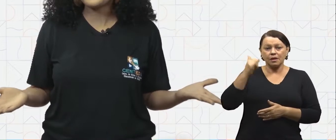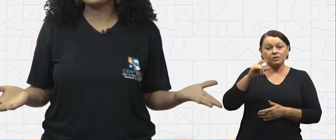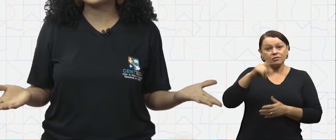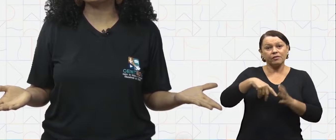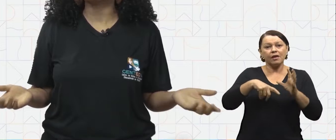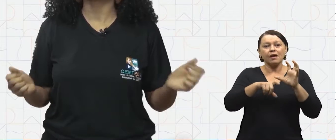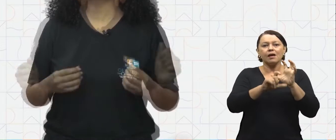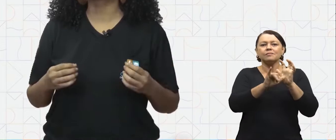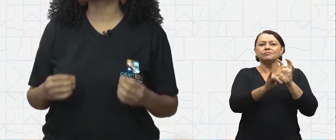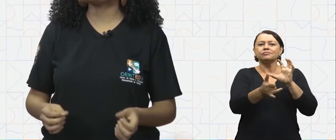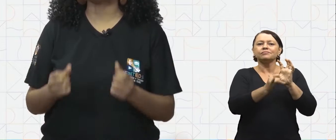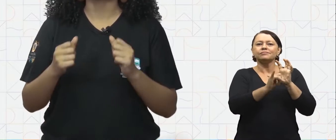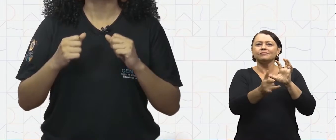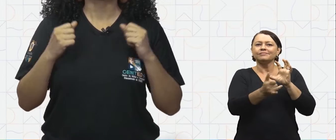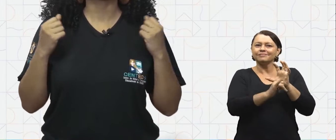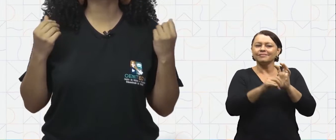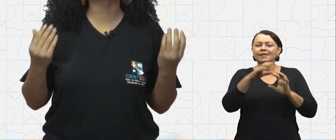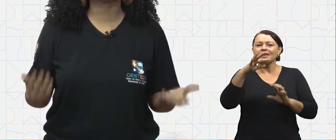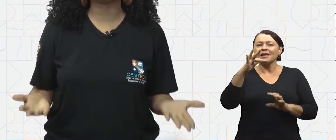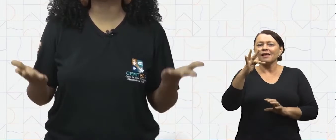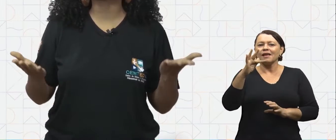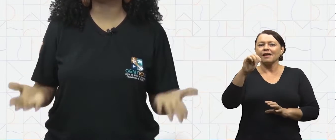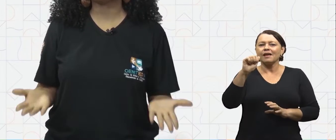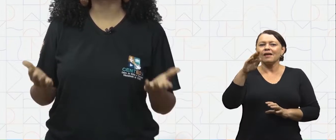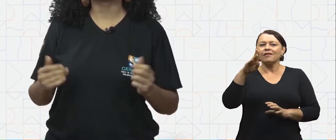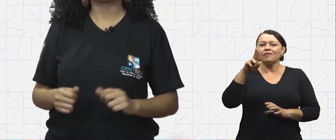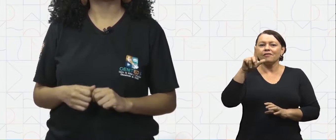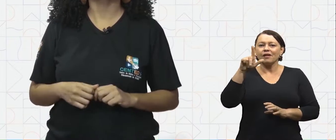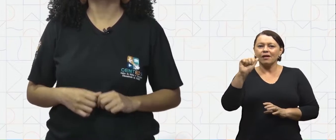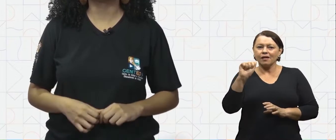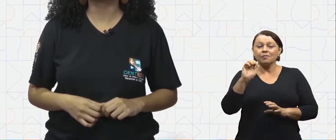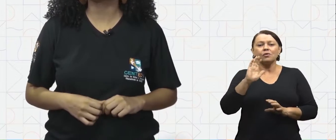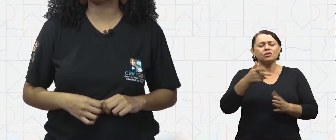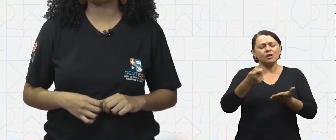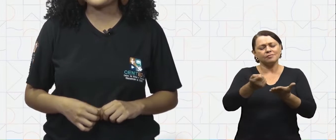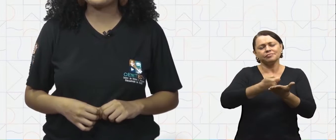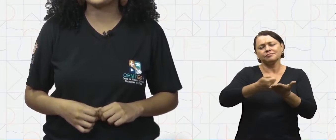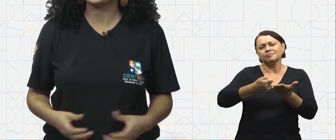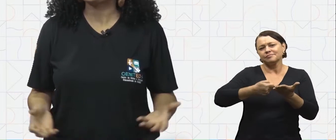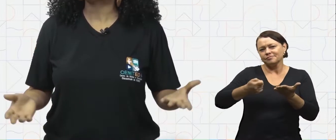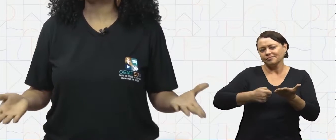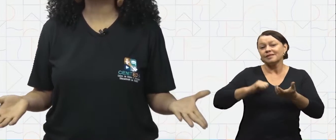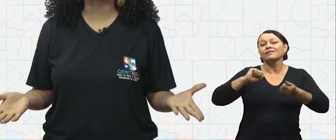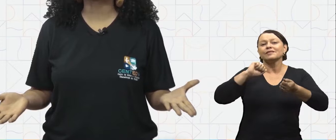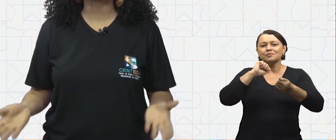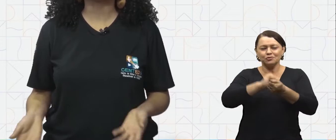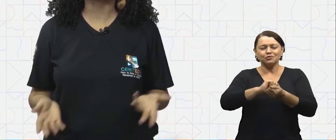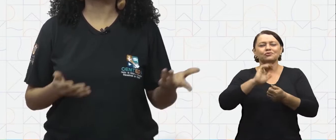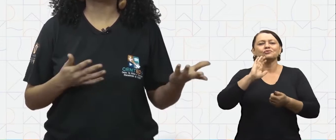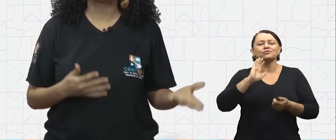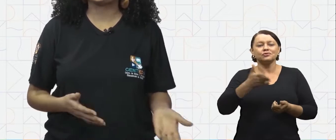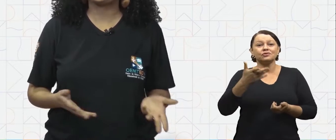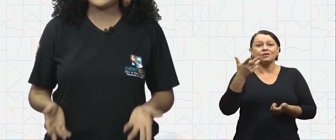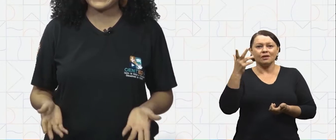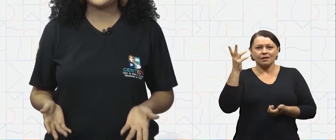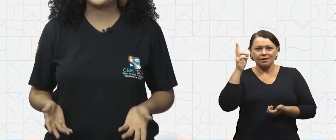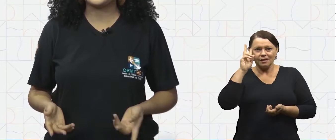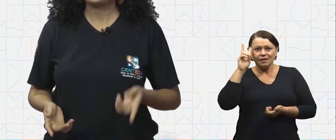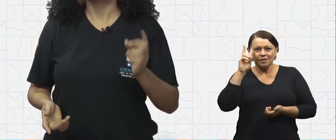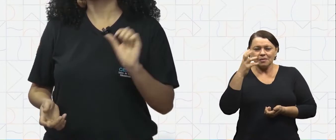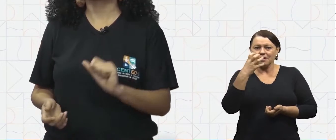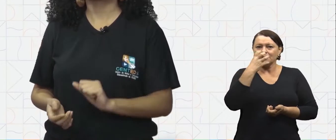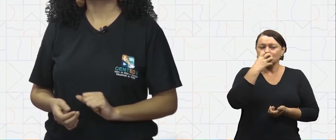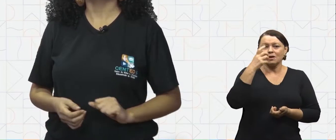a fábula. Sim, eu sei que já escrevemos juntos uma fábula. Como esquecer de O Cachorro e o